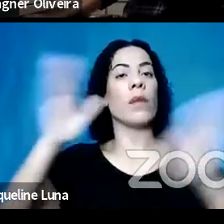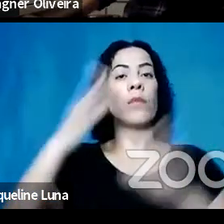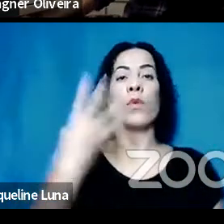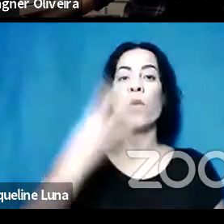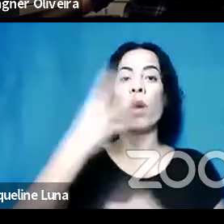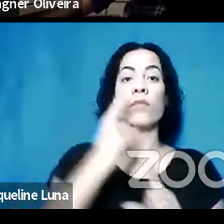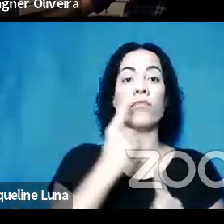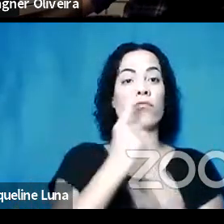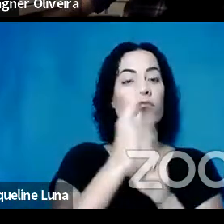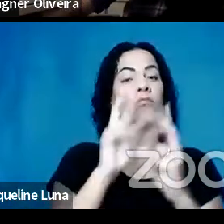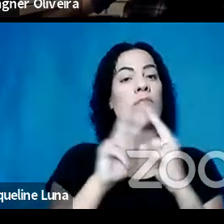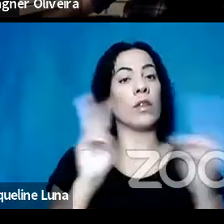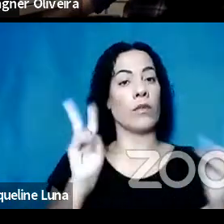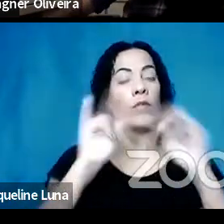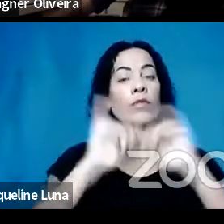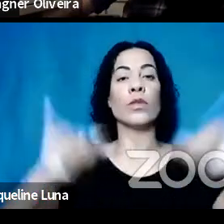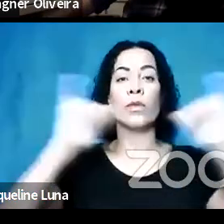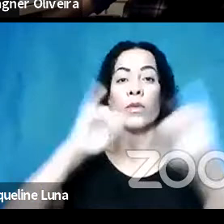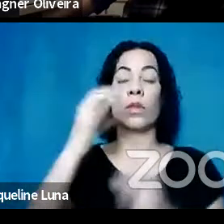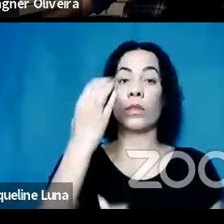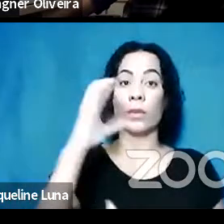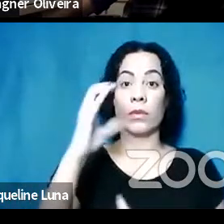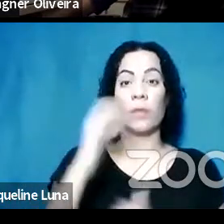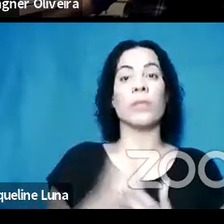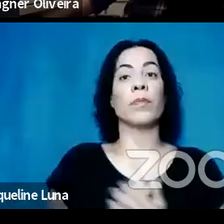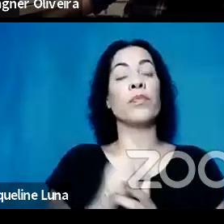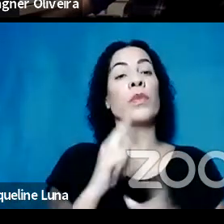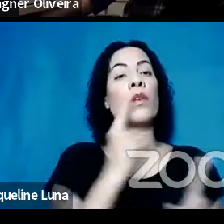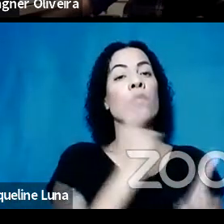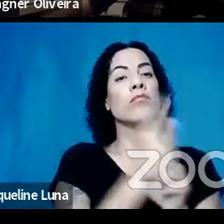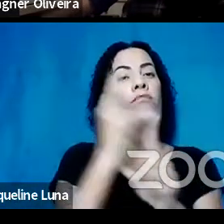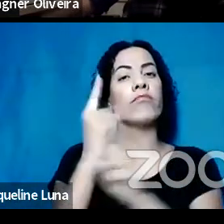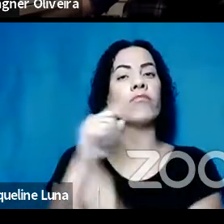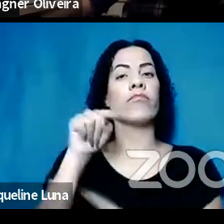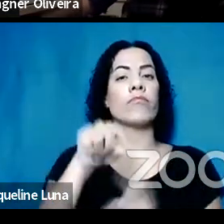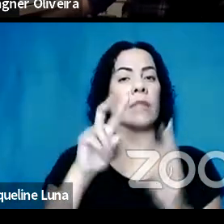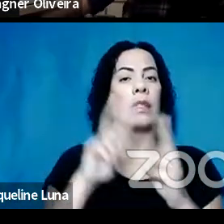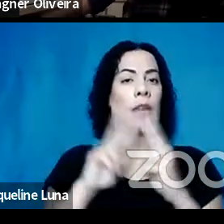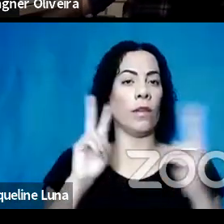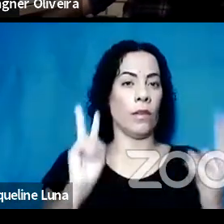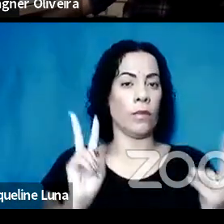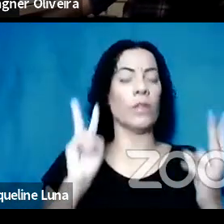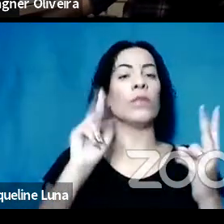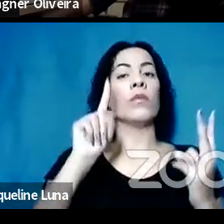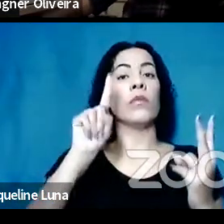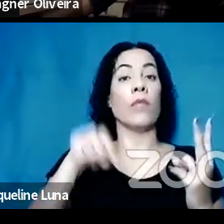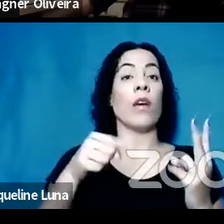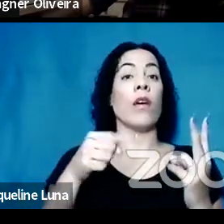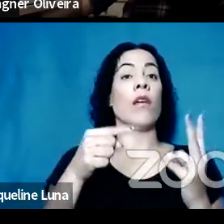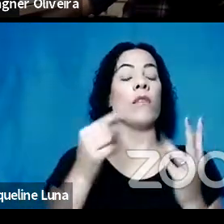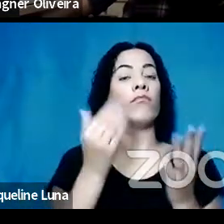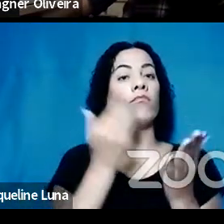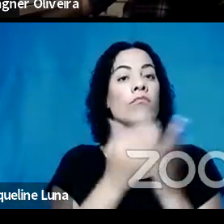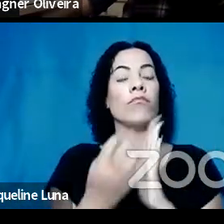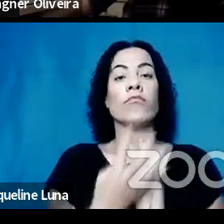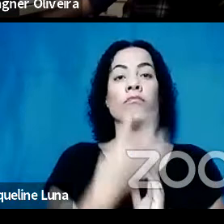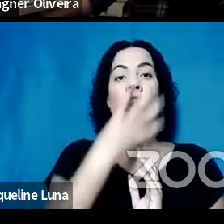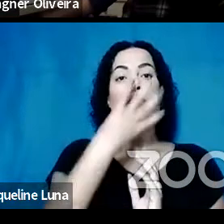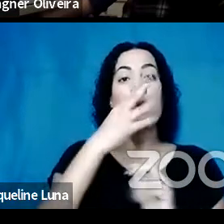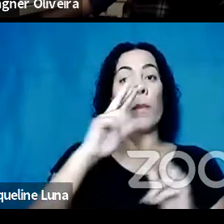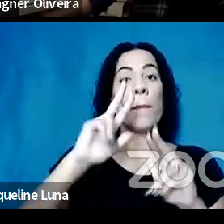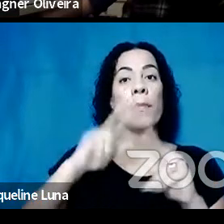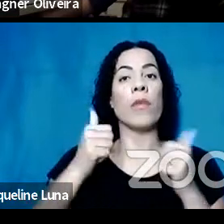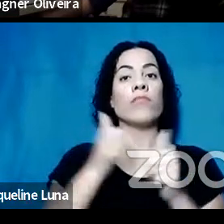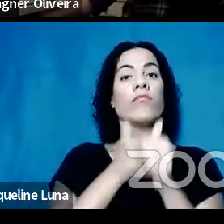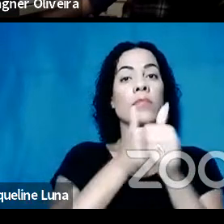encontro virtual de divulgação científica. Os encontros virtuais foram inspirados, de um lado, nos